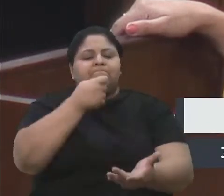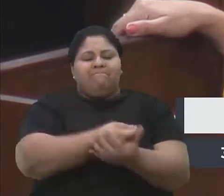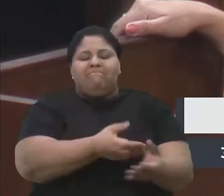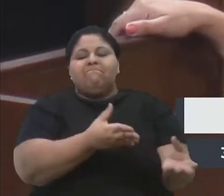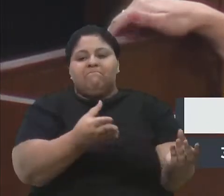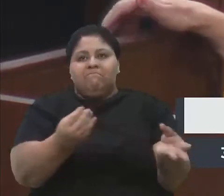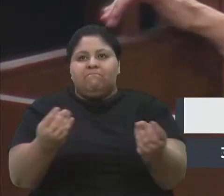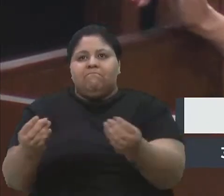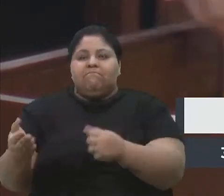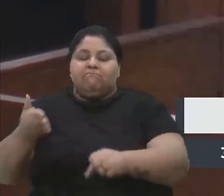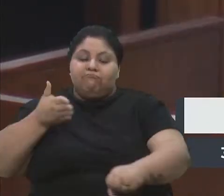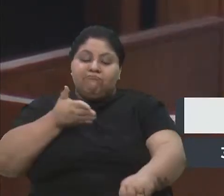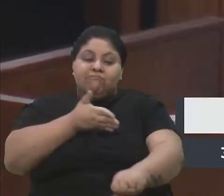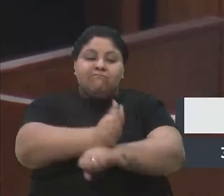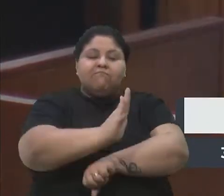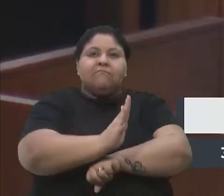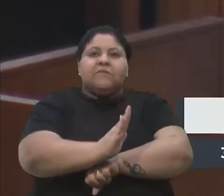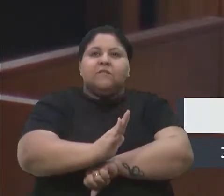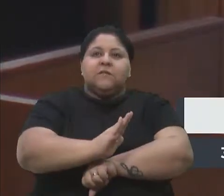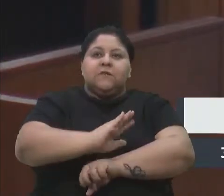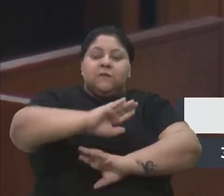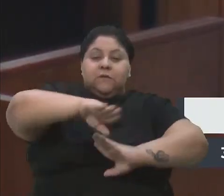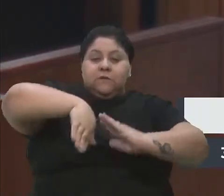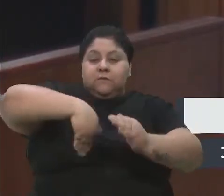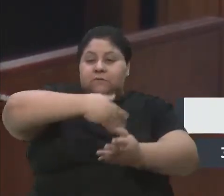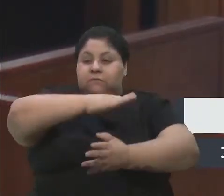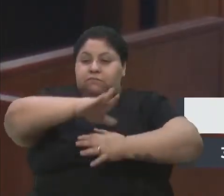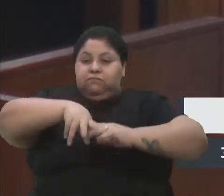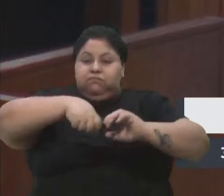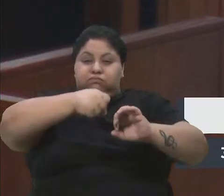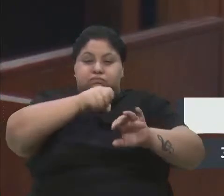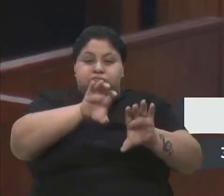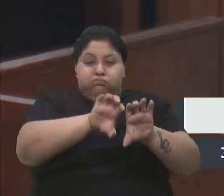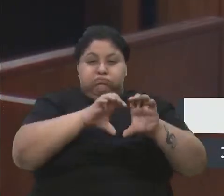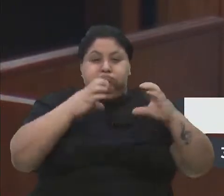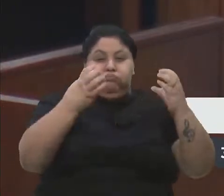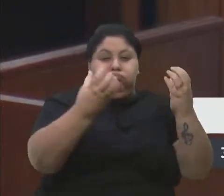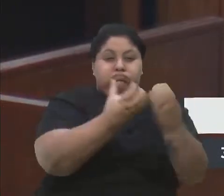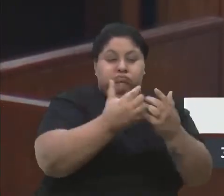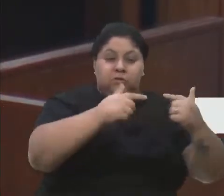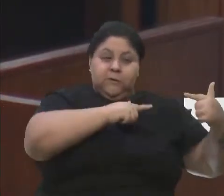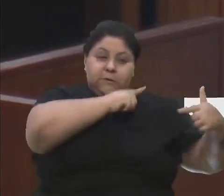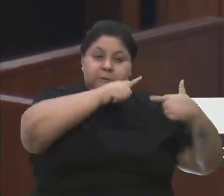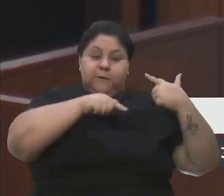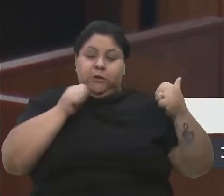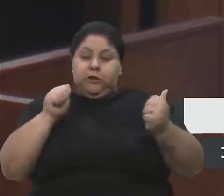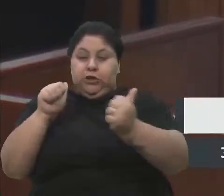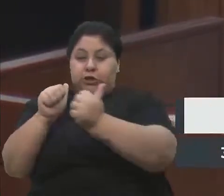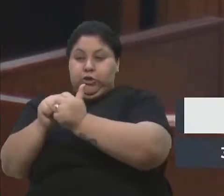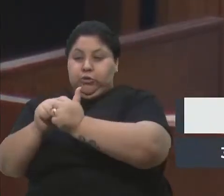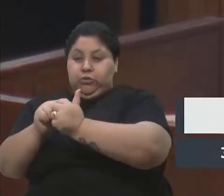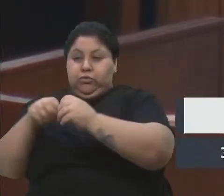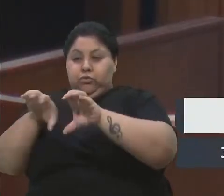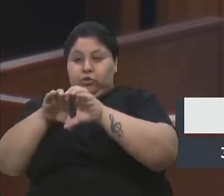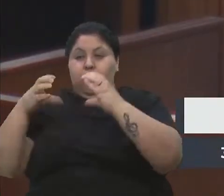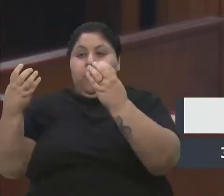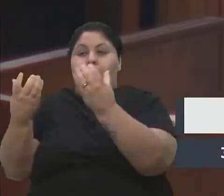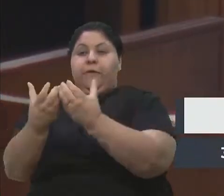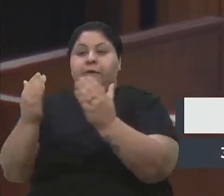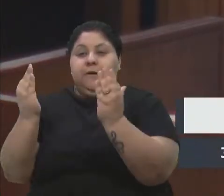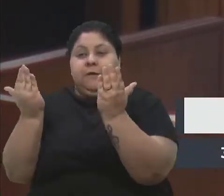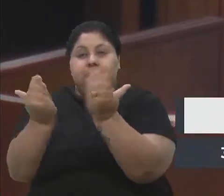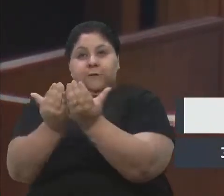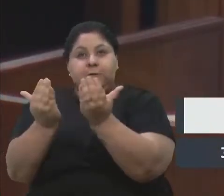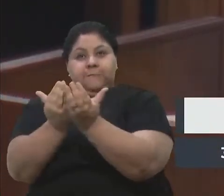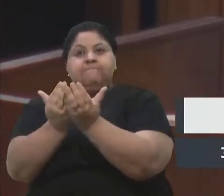essa participação e o envolvimento, comunidade tradicionalista e comunidade escolar, dessa união. E aí eu